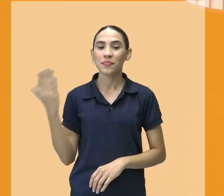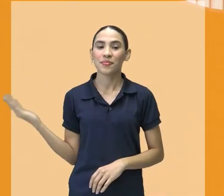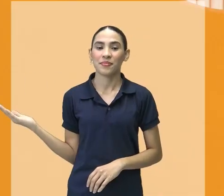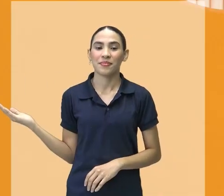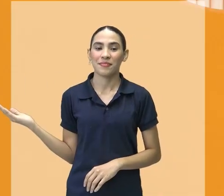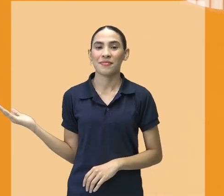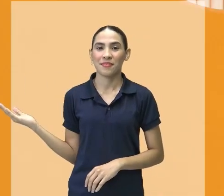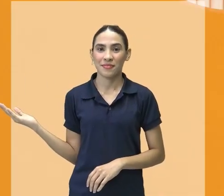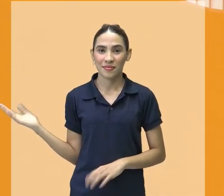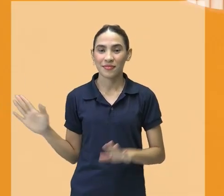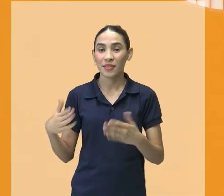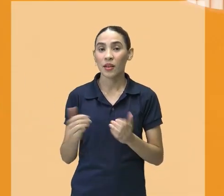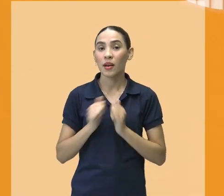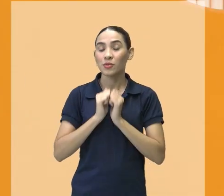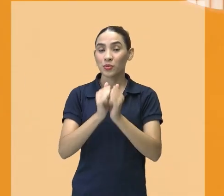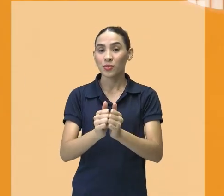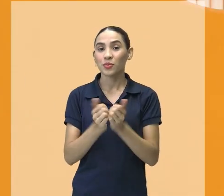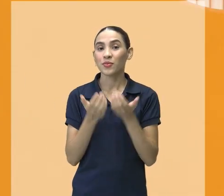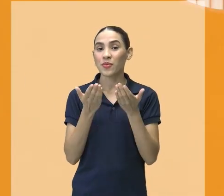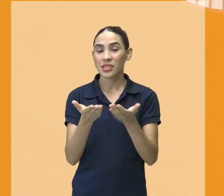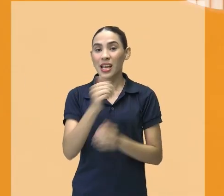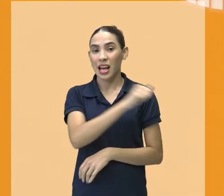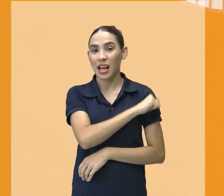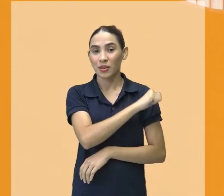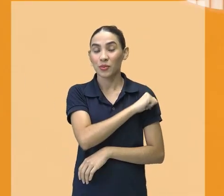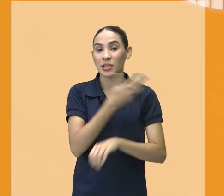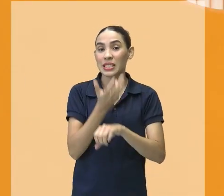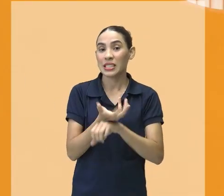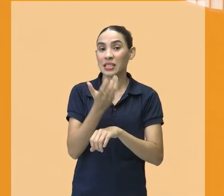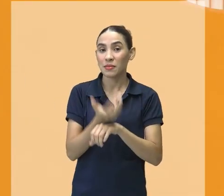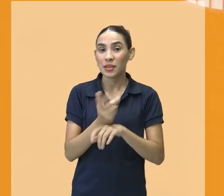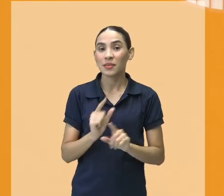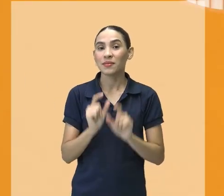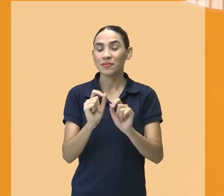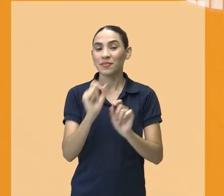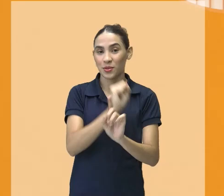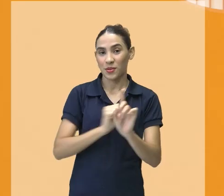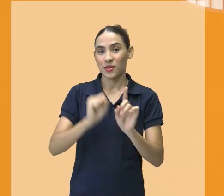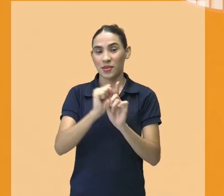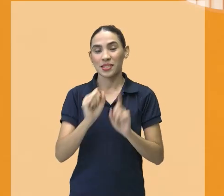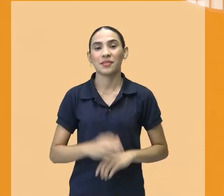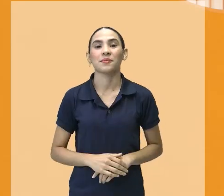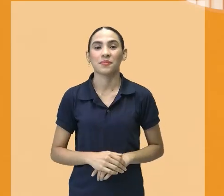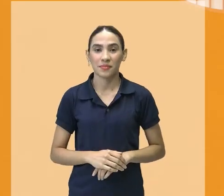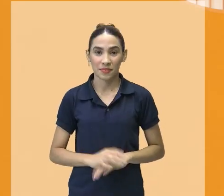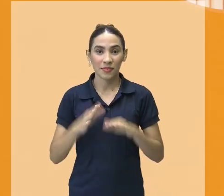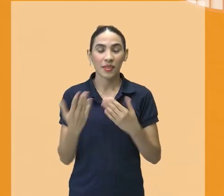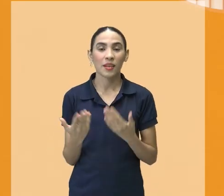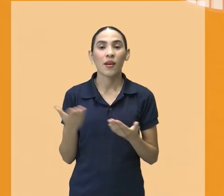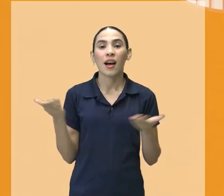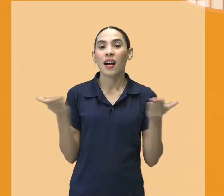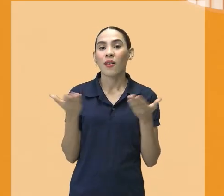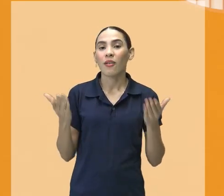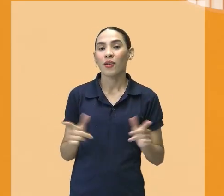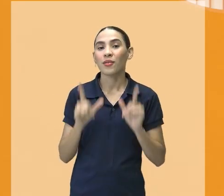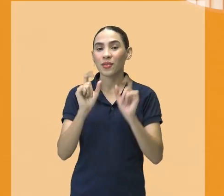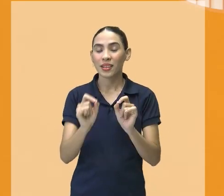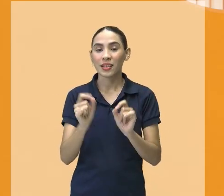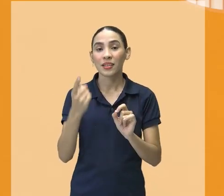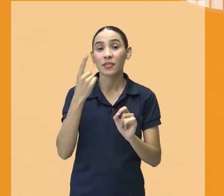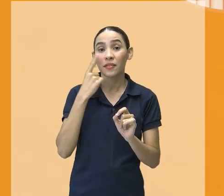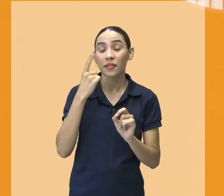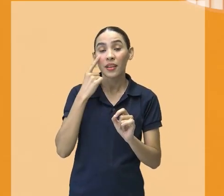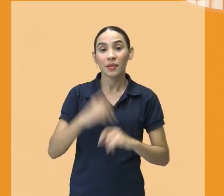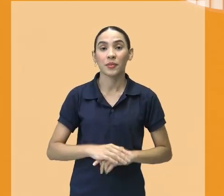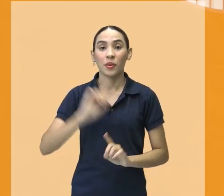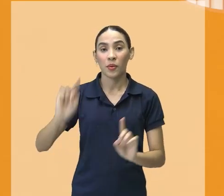Dário Pinheiro e vou estar com vocês no componente curricular Sociologia. Vamos agora a ver